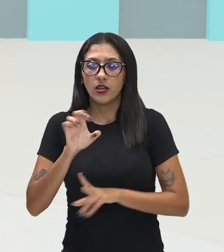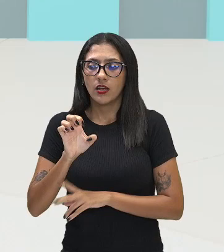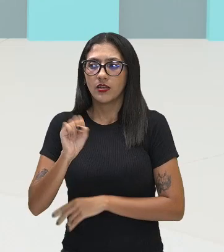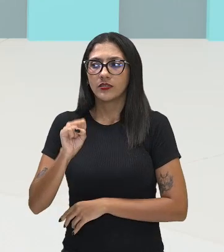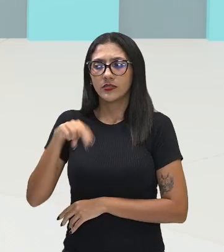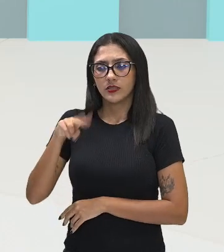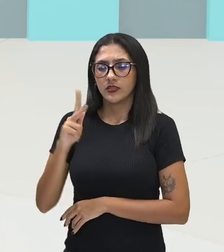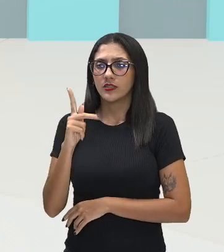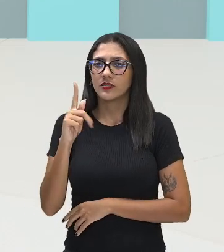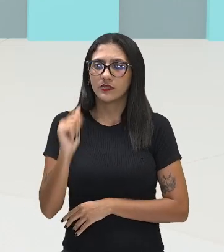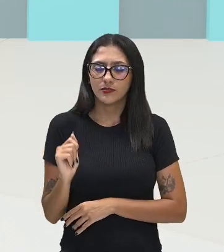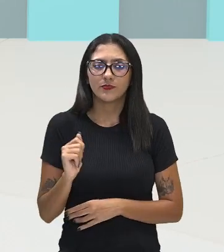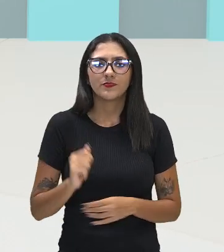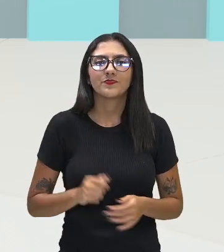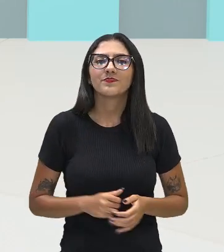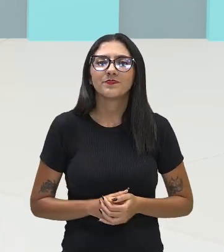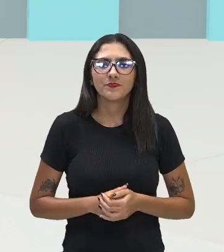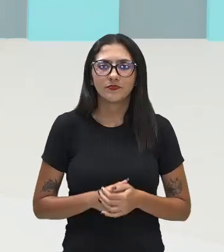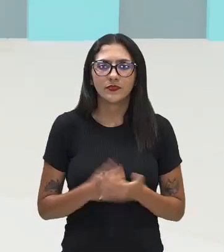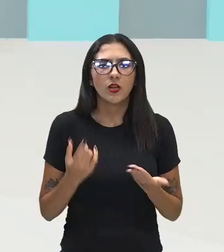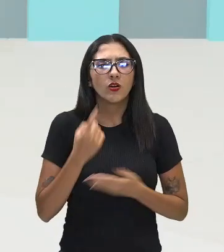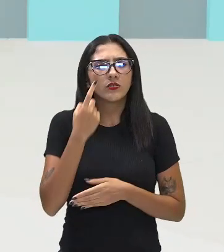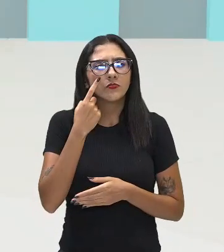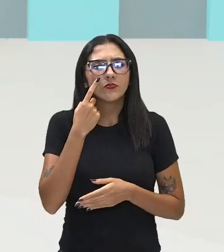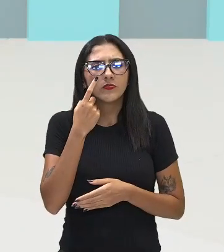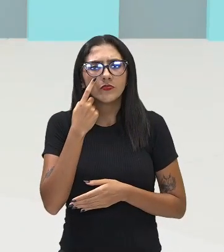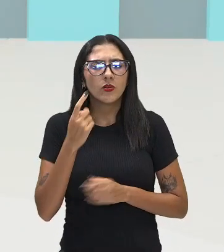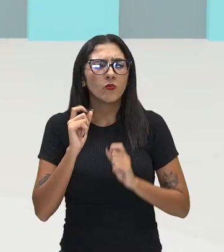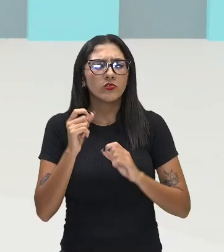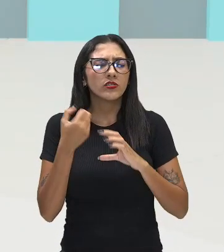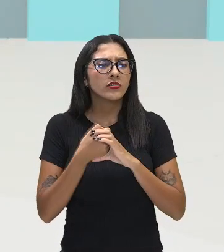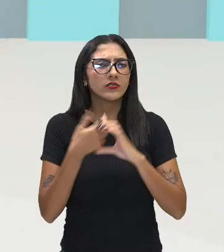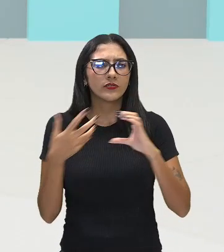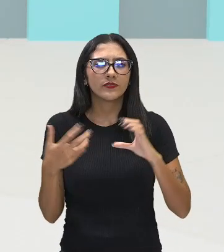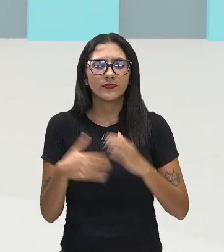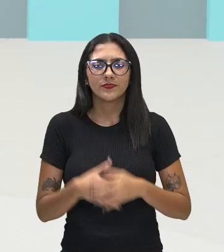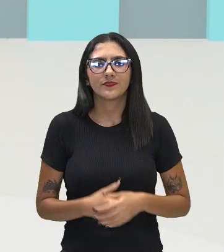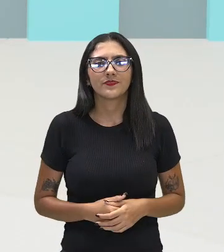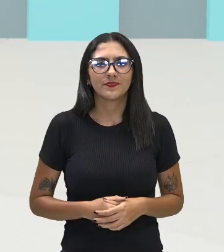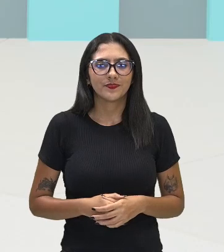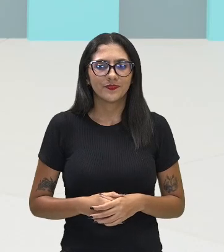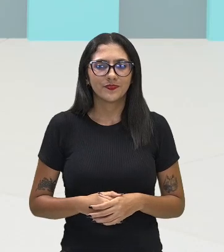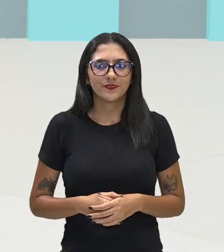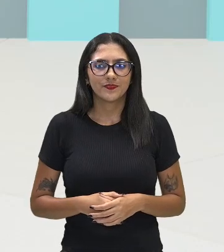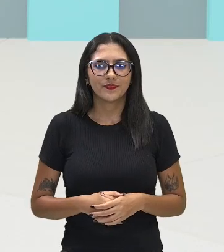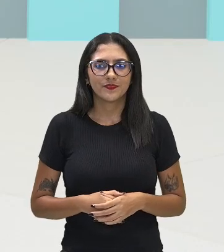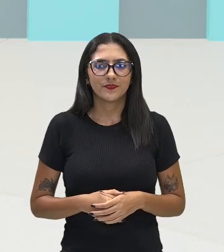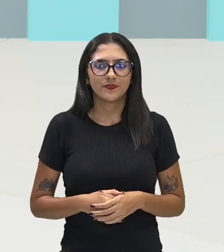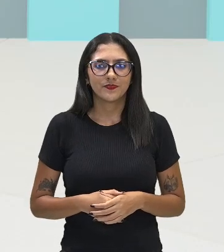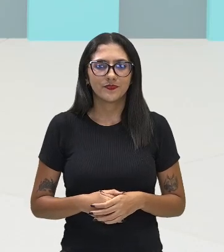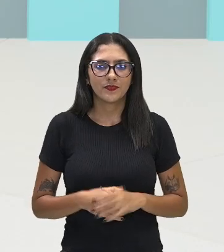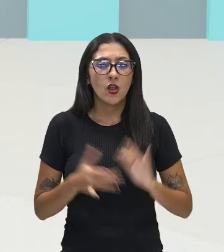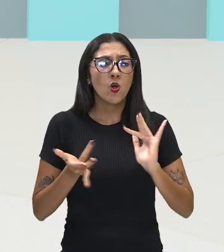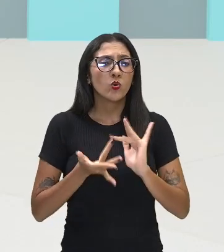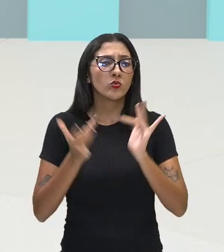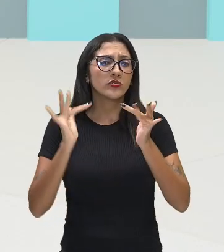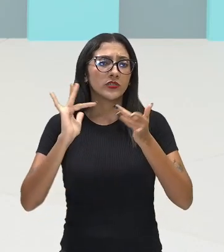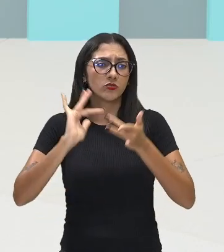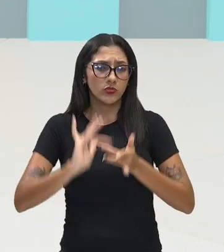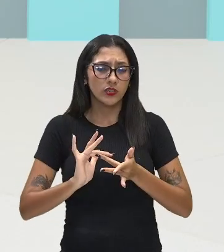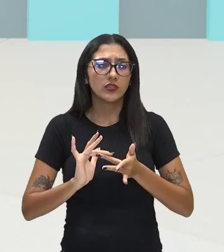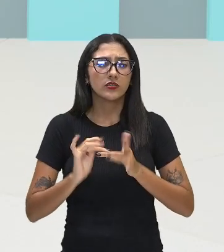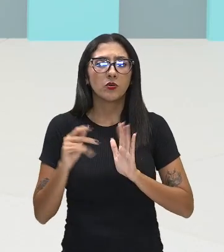Vamos ver as características da resenha crítica? Então, contextualização da